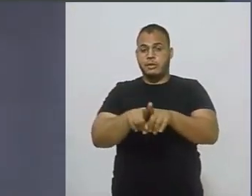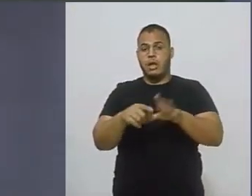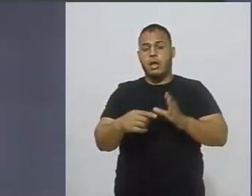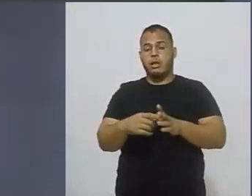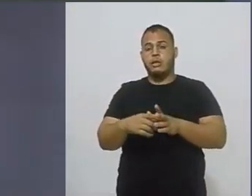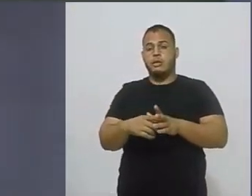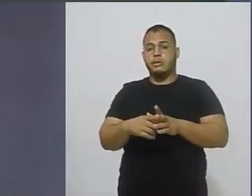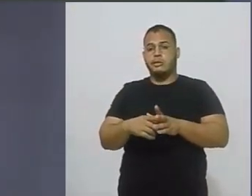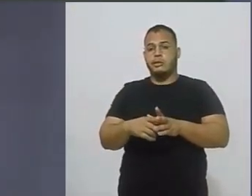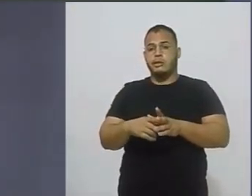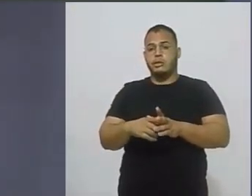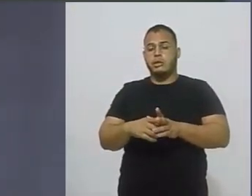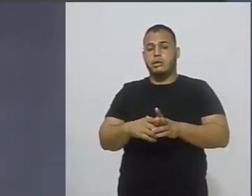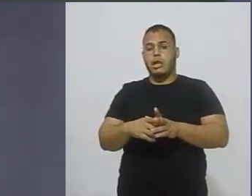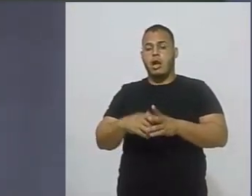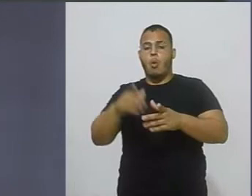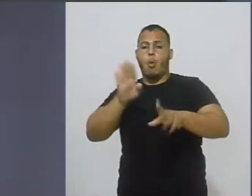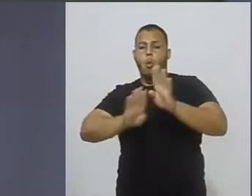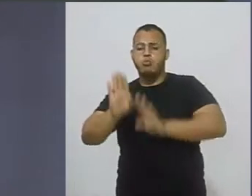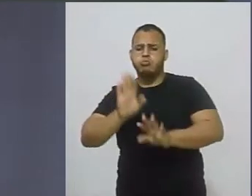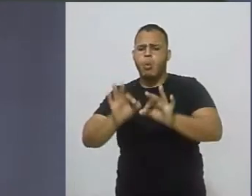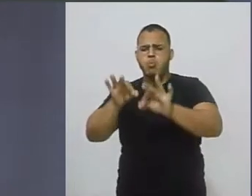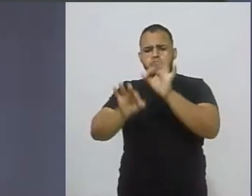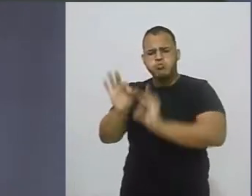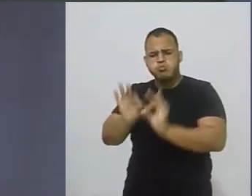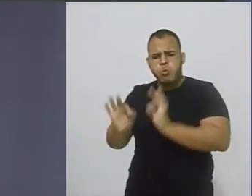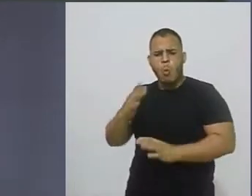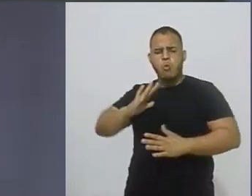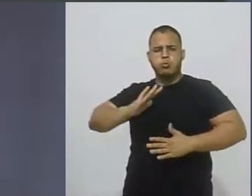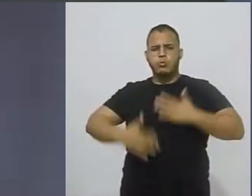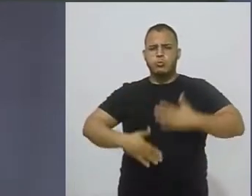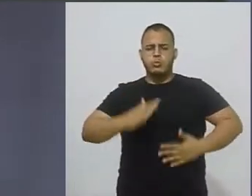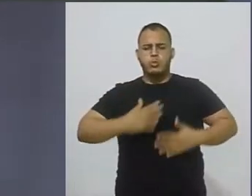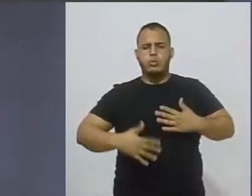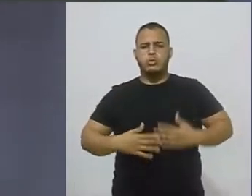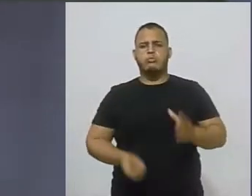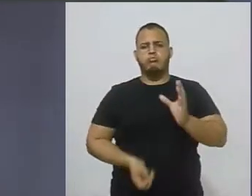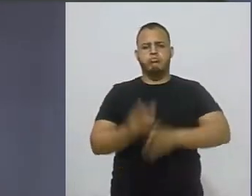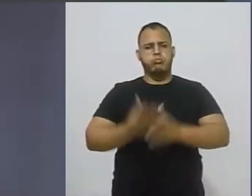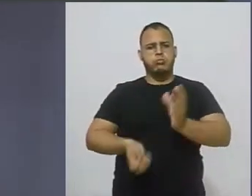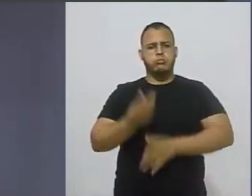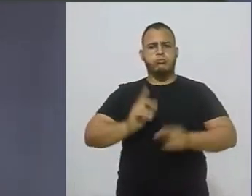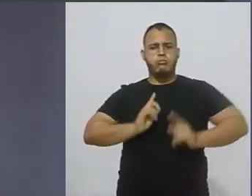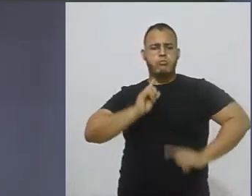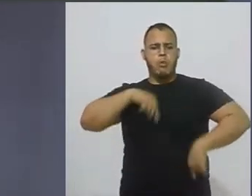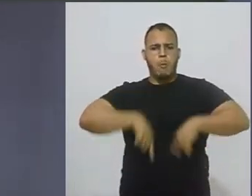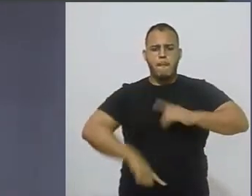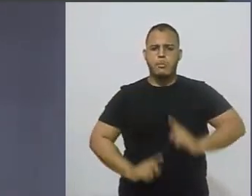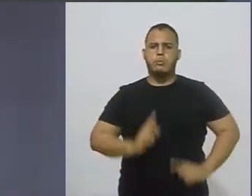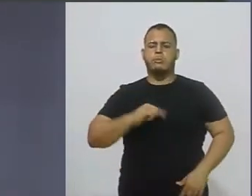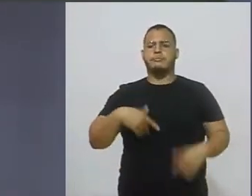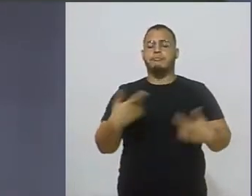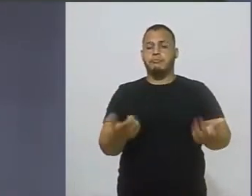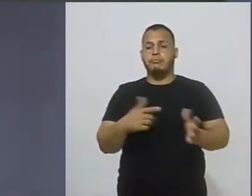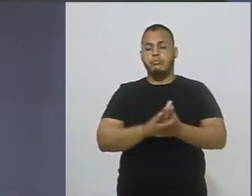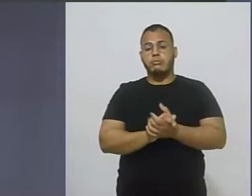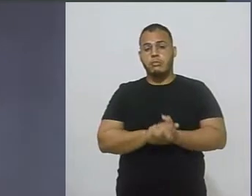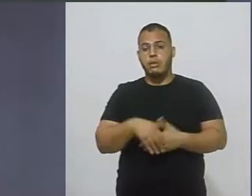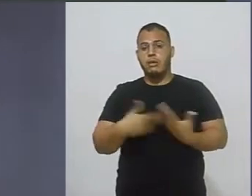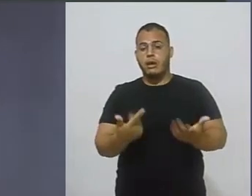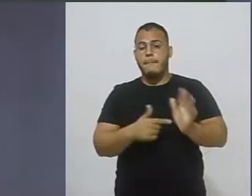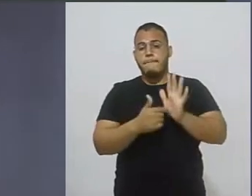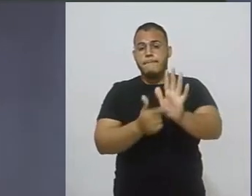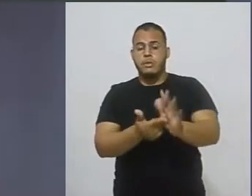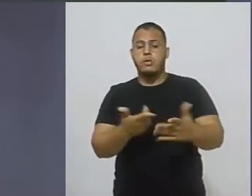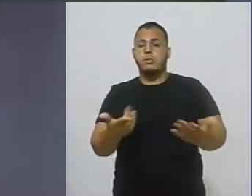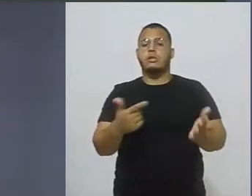e controlam várias funções do organismo por meio da produção de hormônios. Eles produzem e secretam, dessa forma